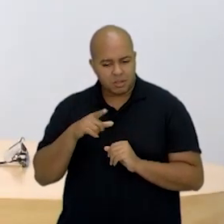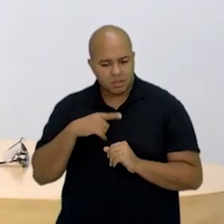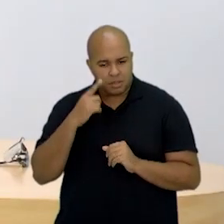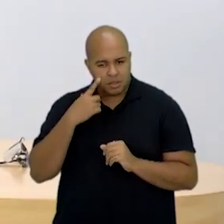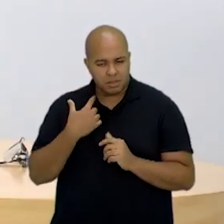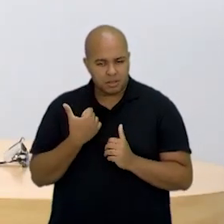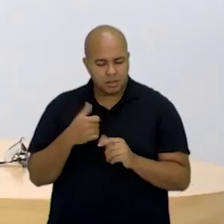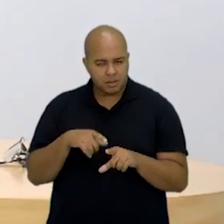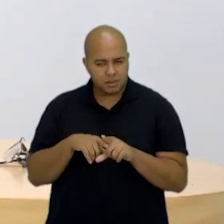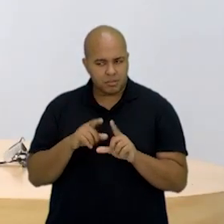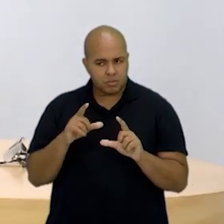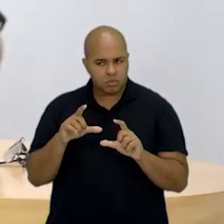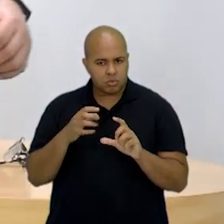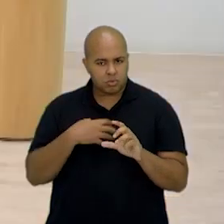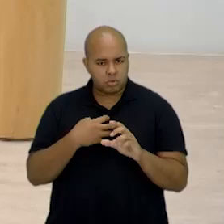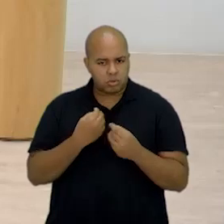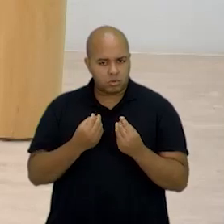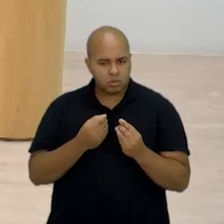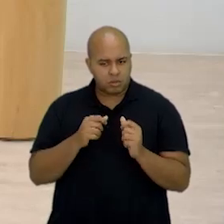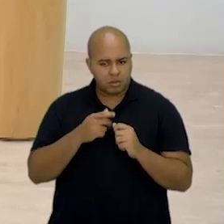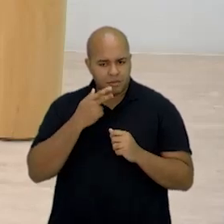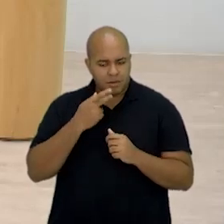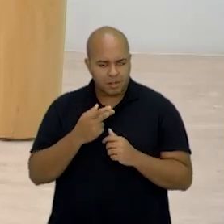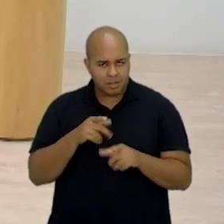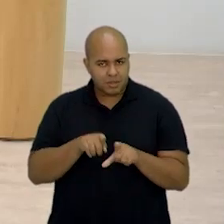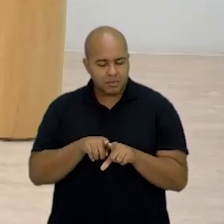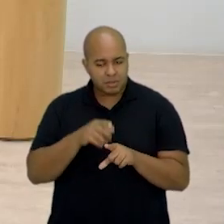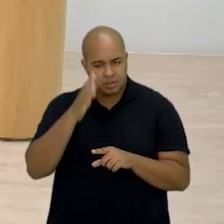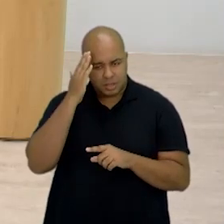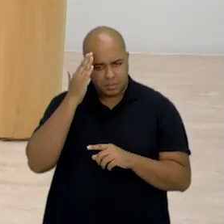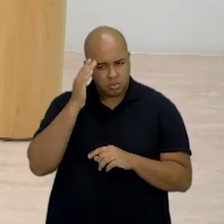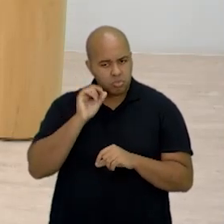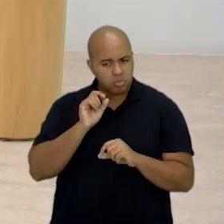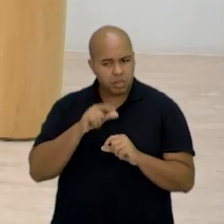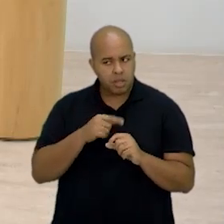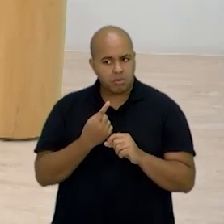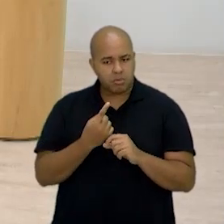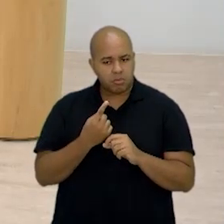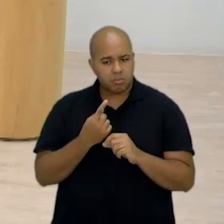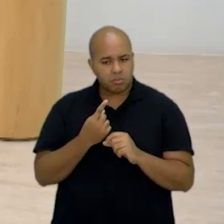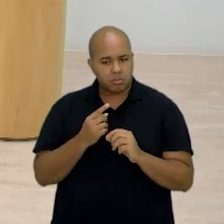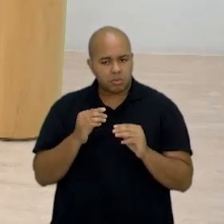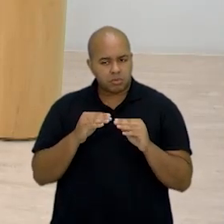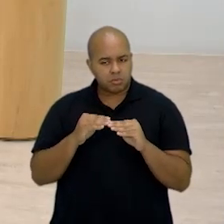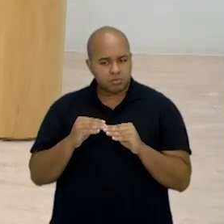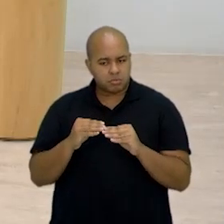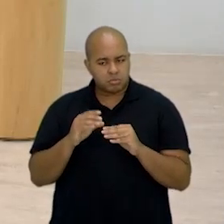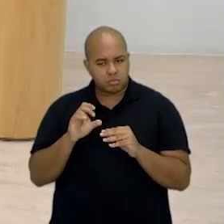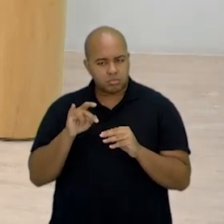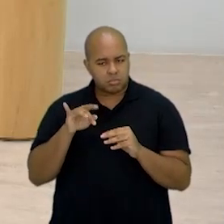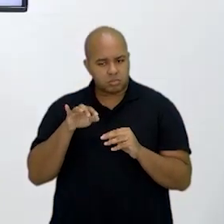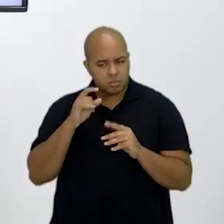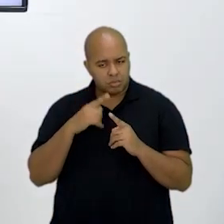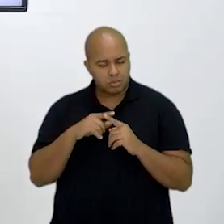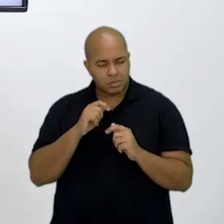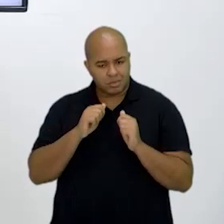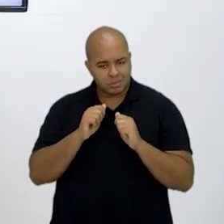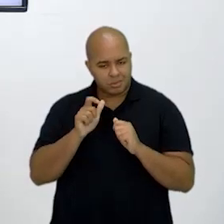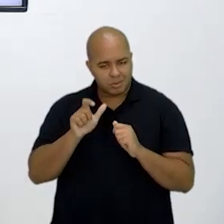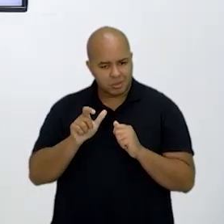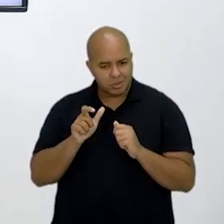tem aí uma forma de falar e saber o que é uma condicional porque o